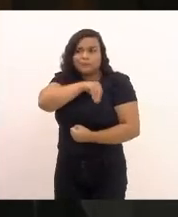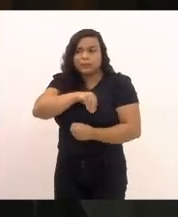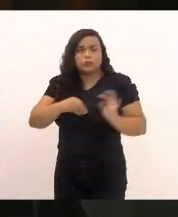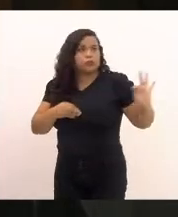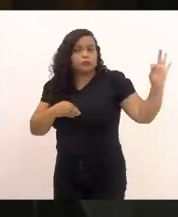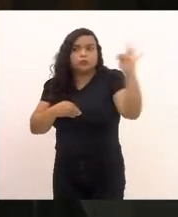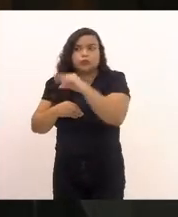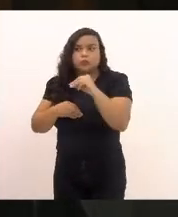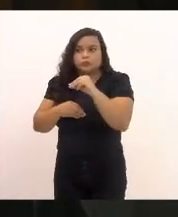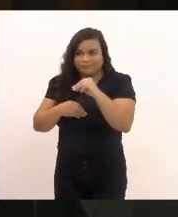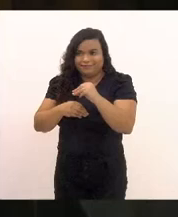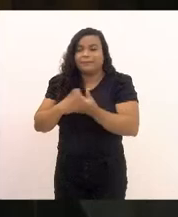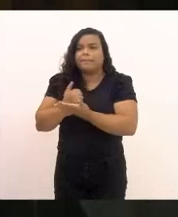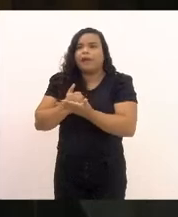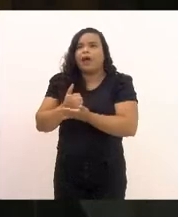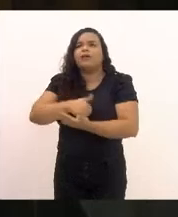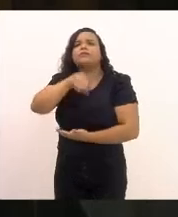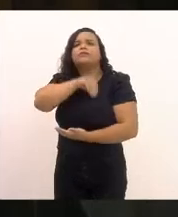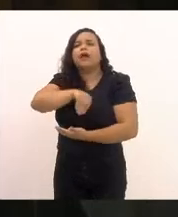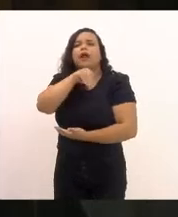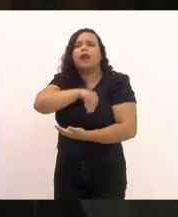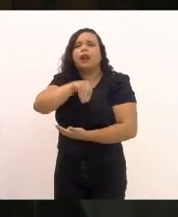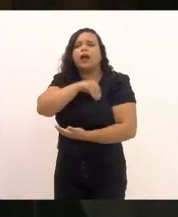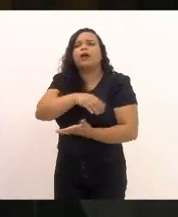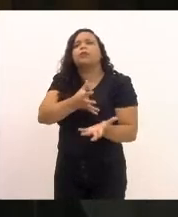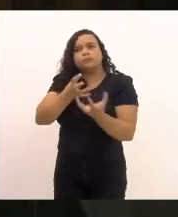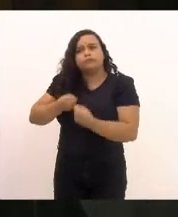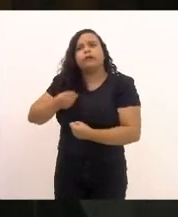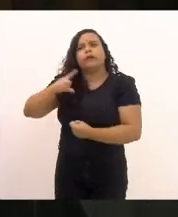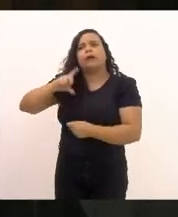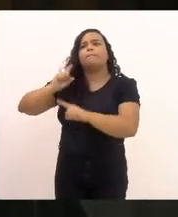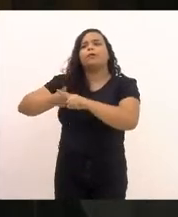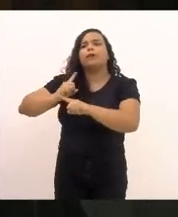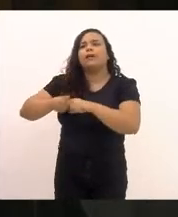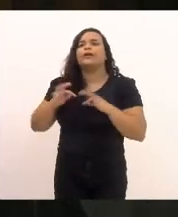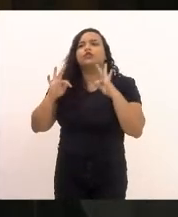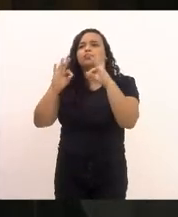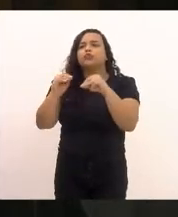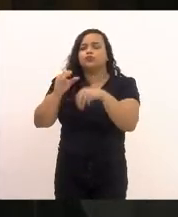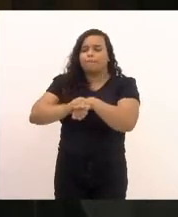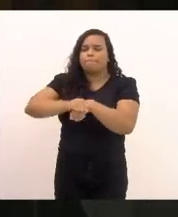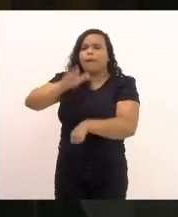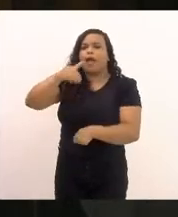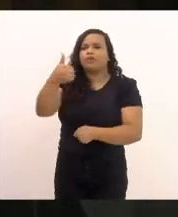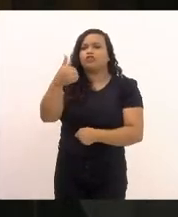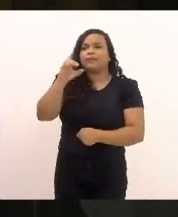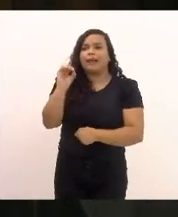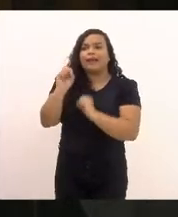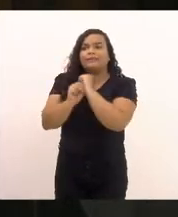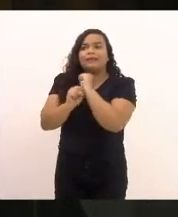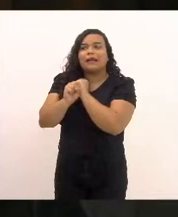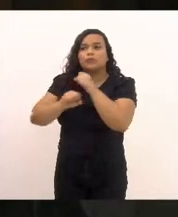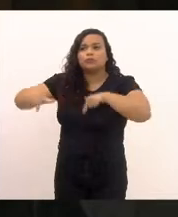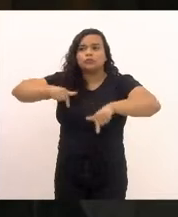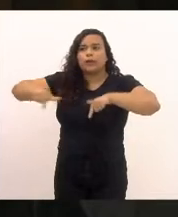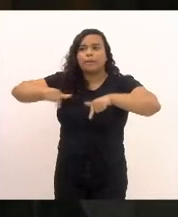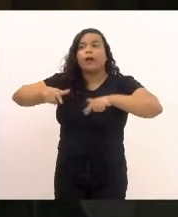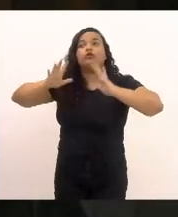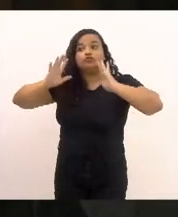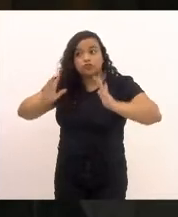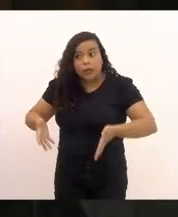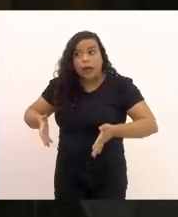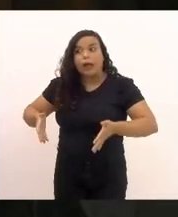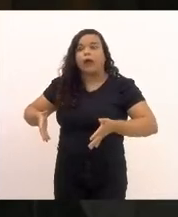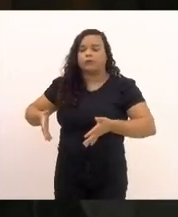eles, o piso do magistério, porque todos já têm mais de 10 anos. Com isso, já progrediram